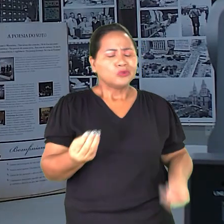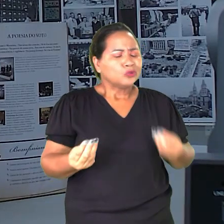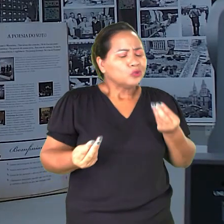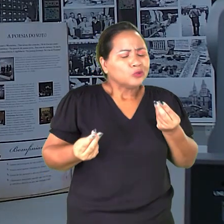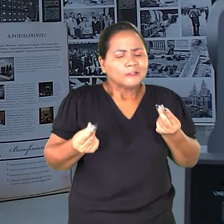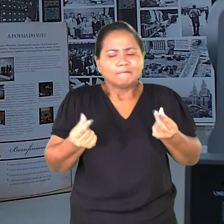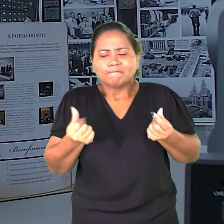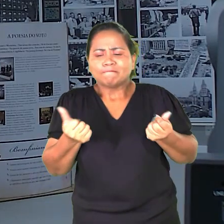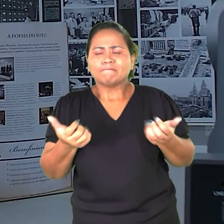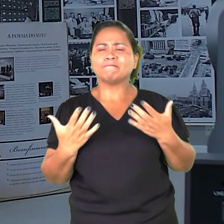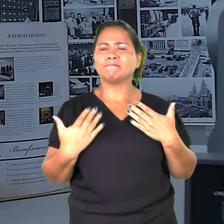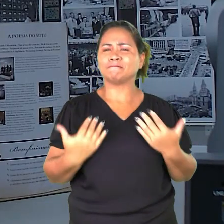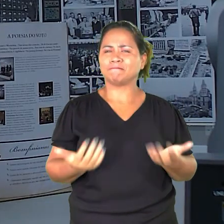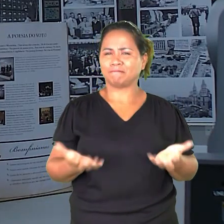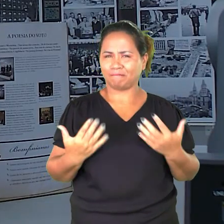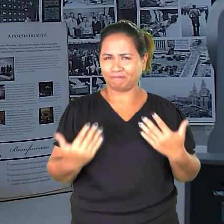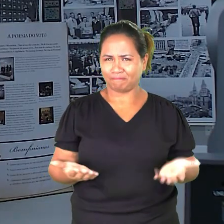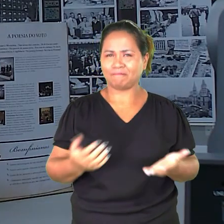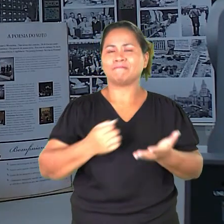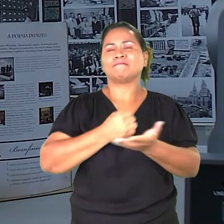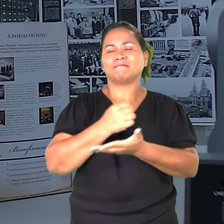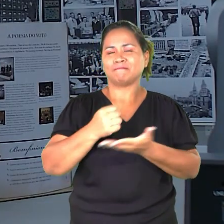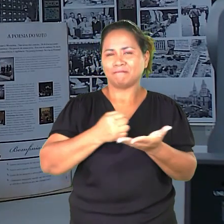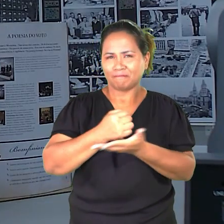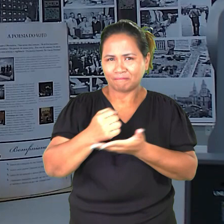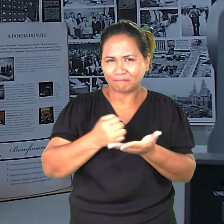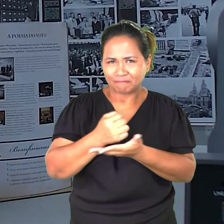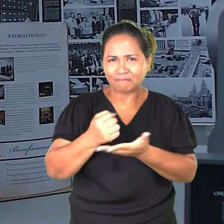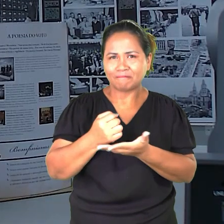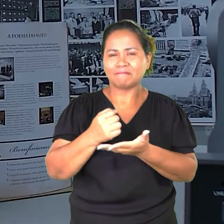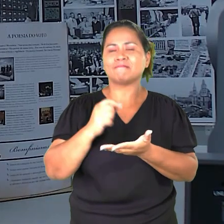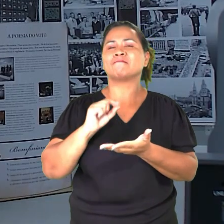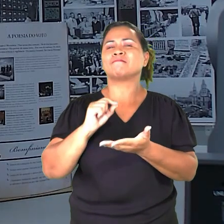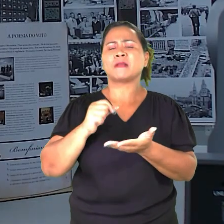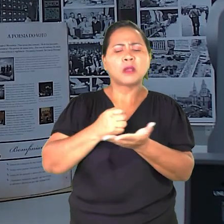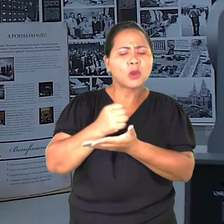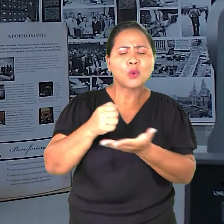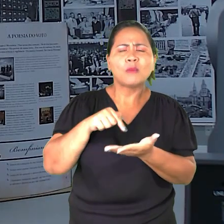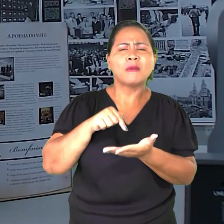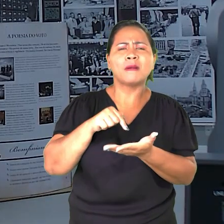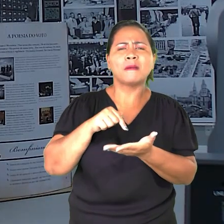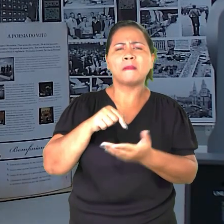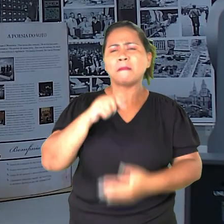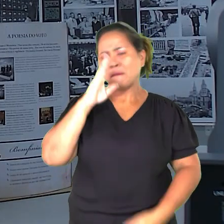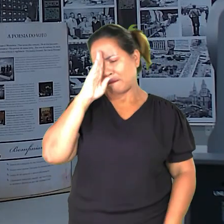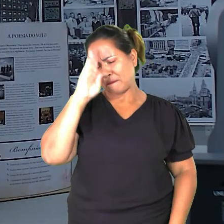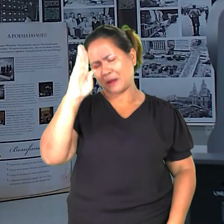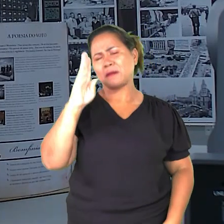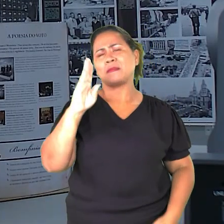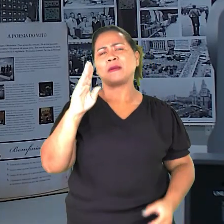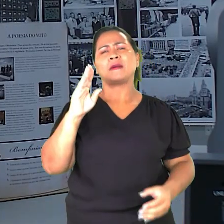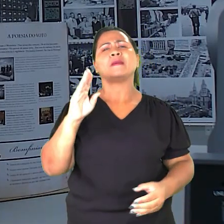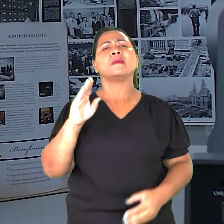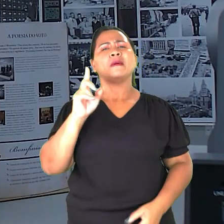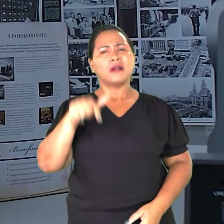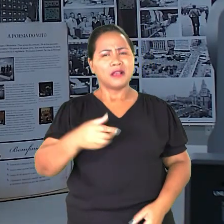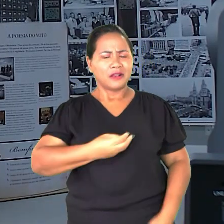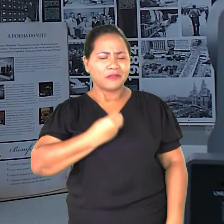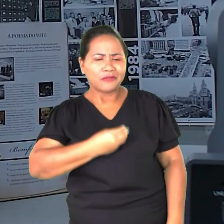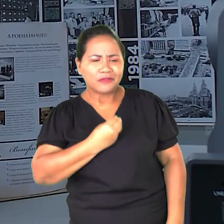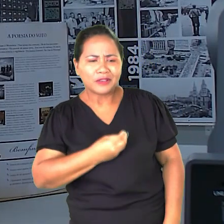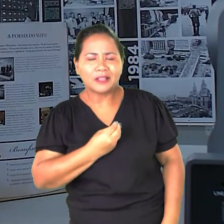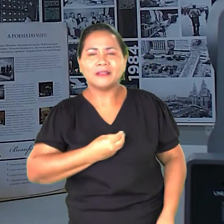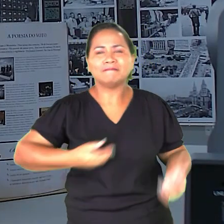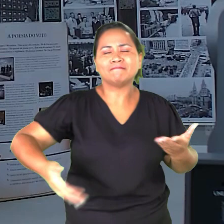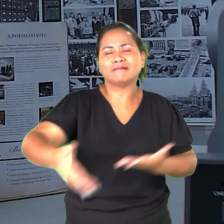a leveza de um inafastável princípio, o princípio da impermanência da vida. A inauguração do espaço poeta